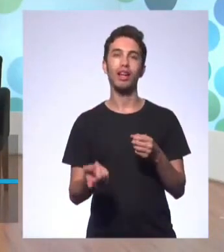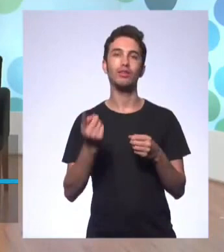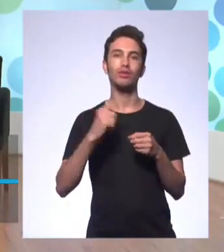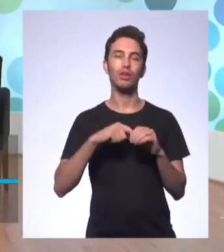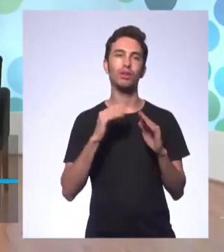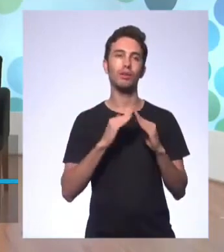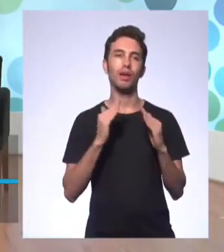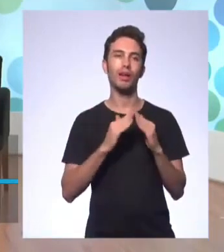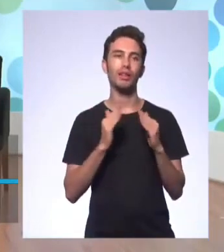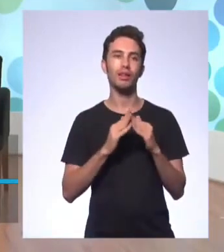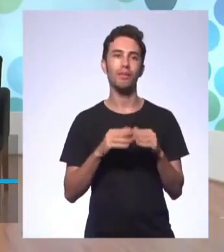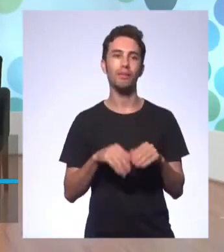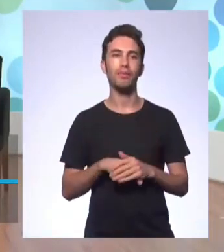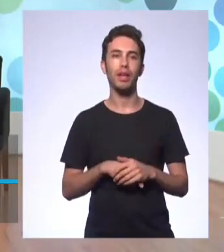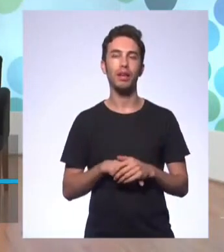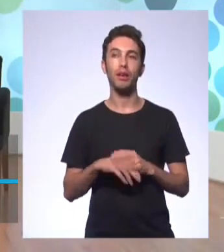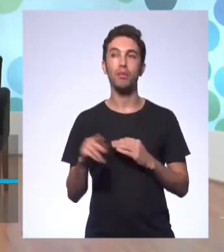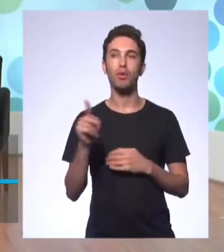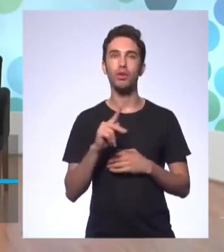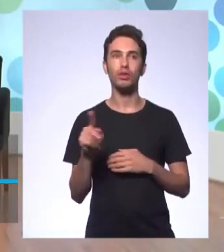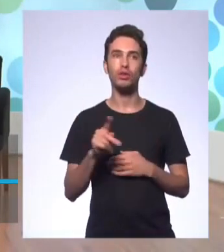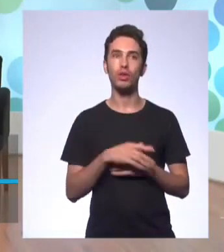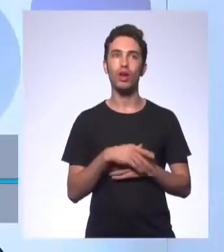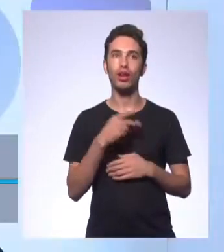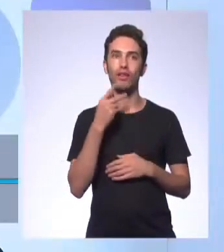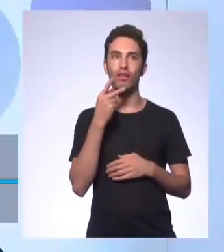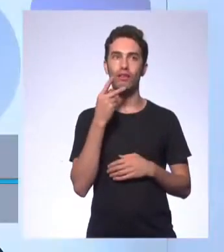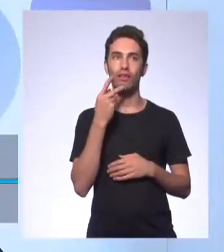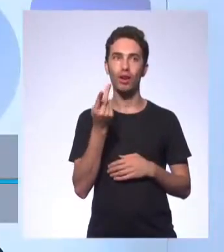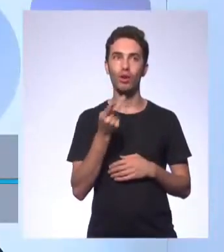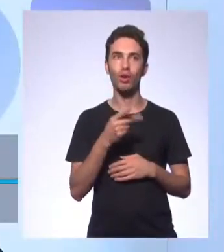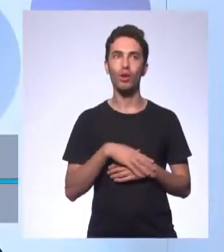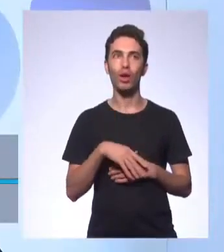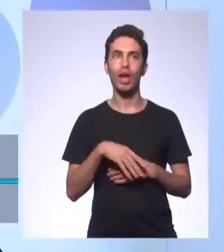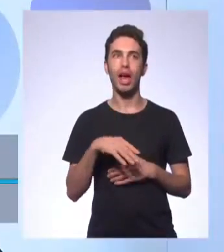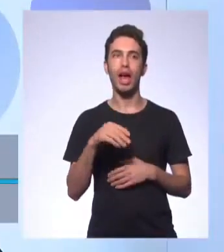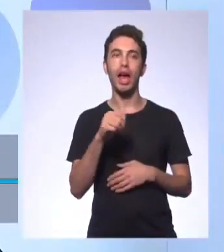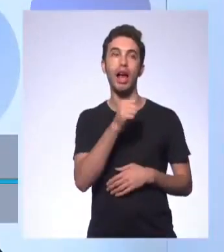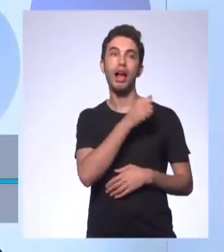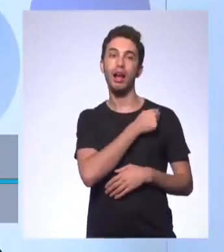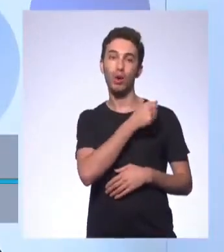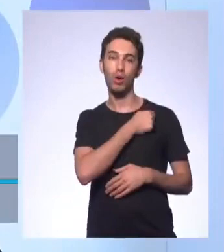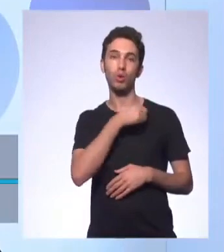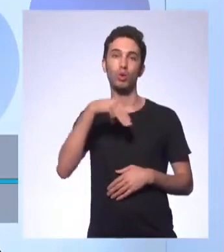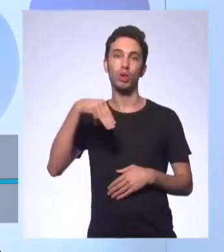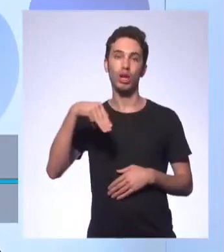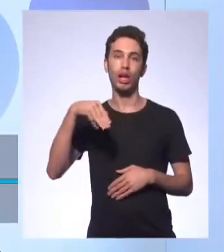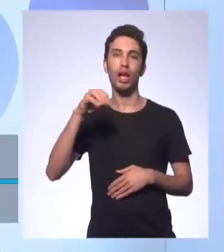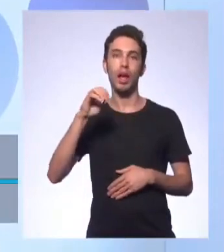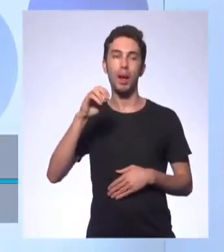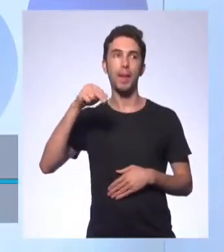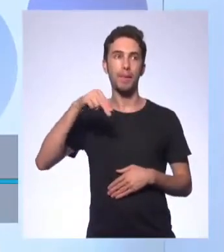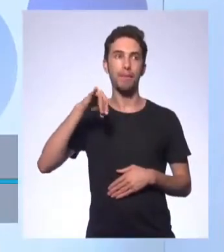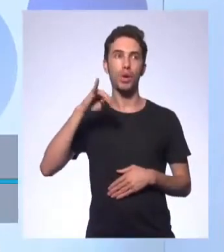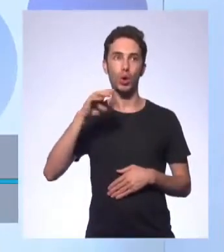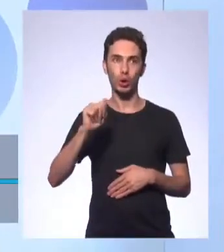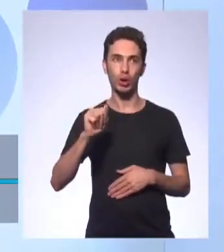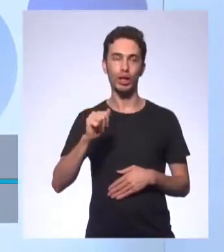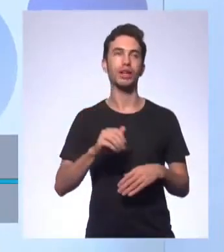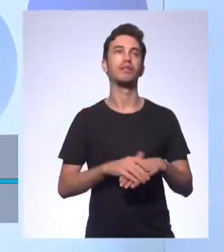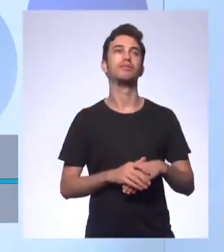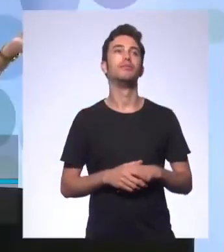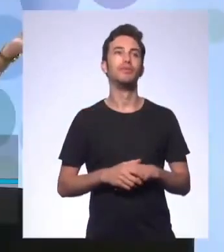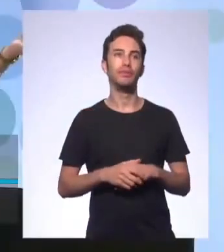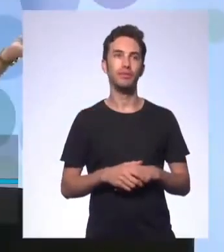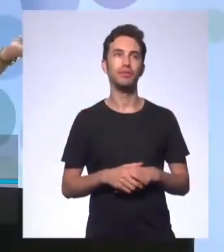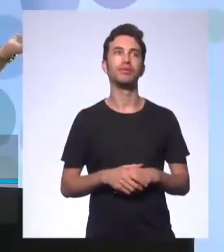aqui, a professora Bruna acabou de colocar, me perdoe, viu, professora? É a aluna Mônica, é uma aluna. Muito bem. Tá. A professora Bruna mandou a resposta da